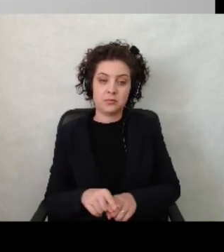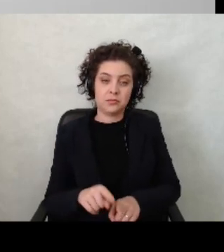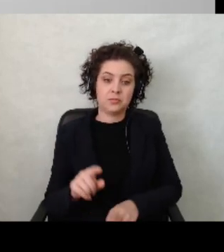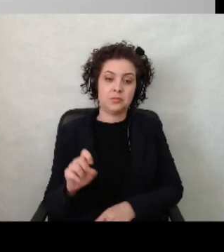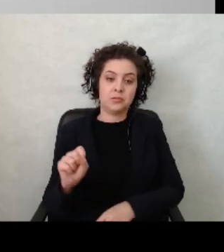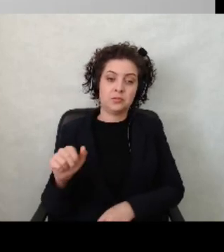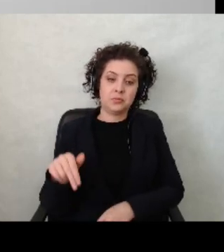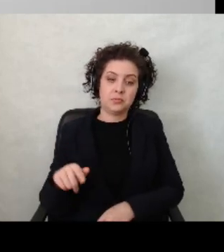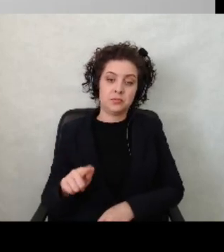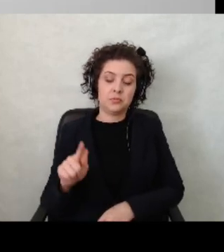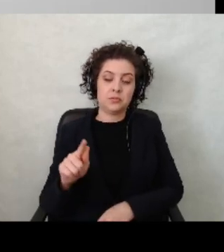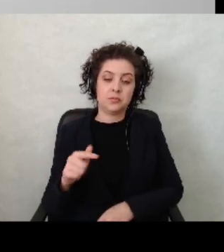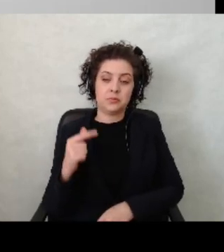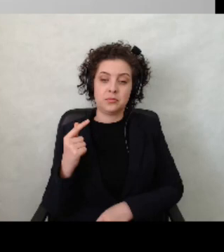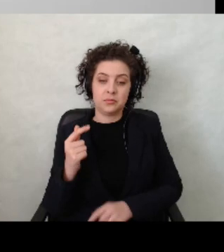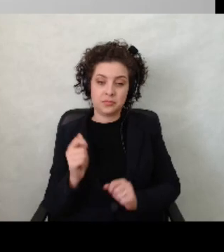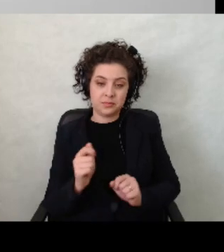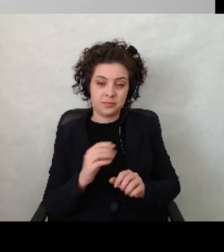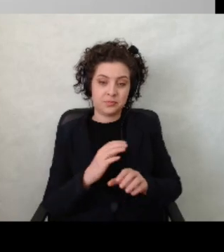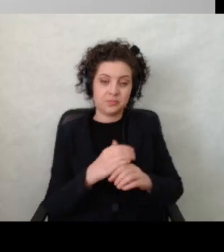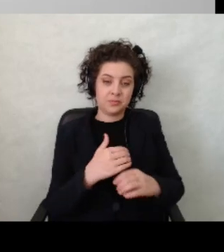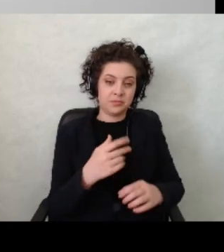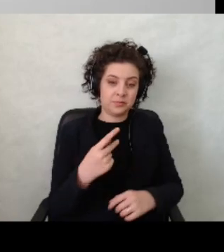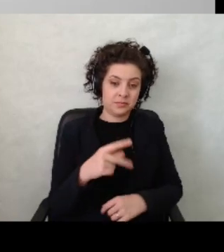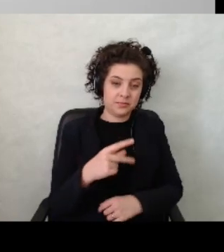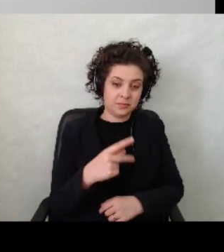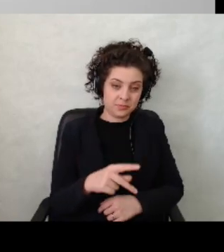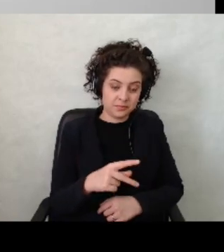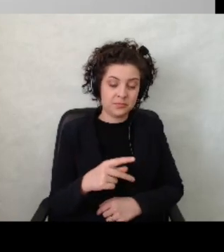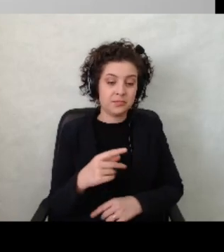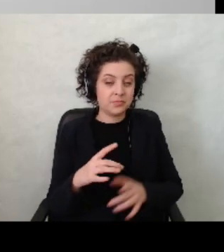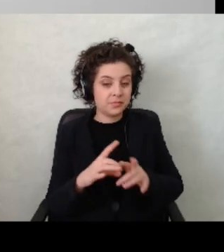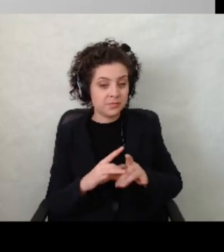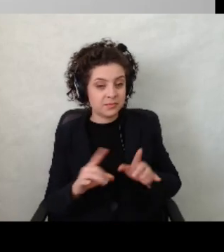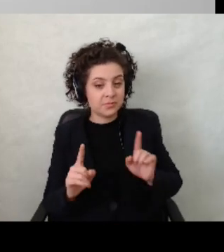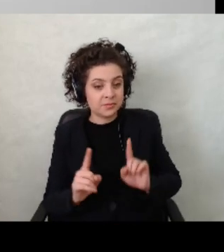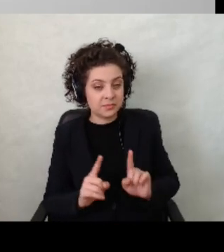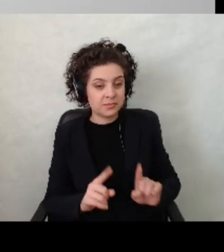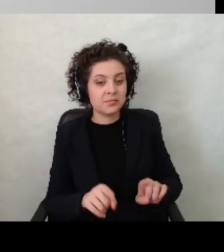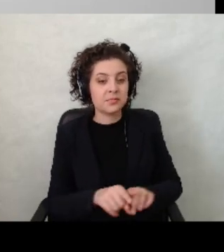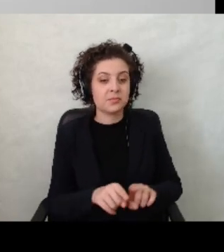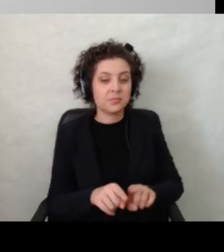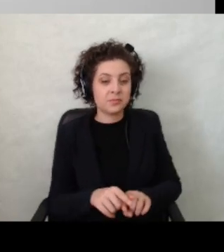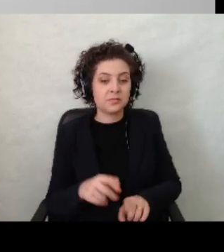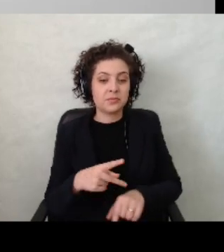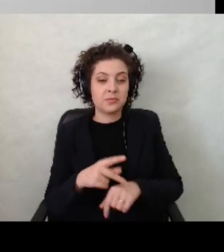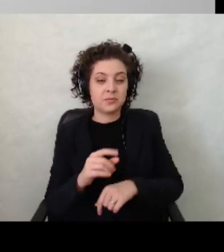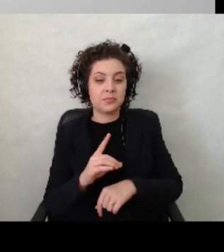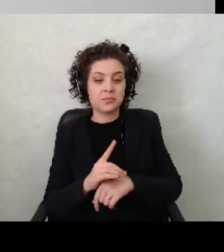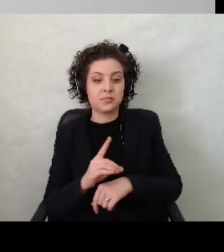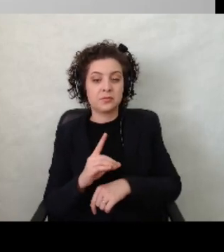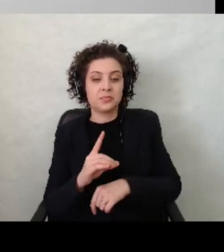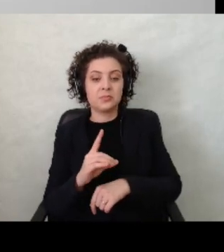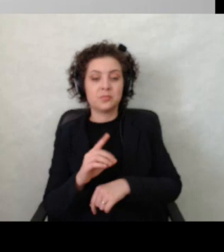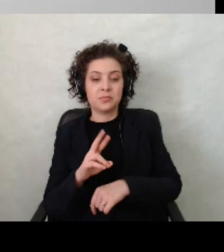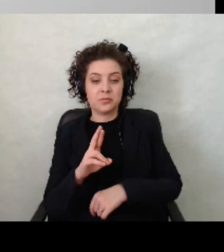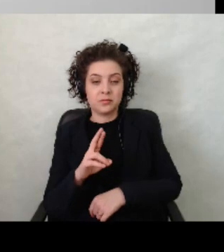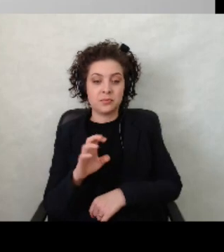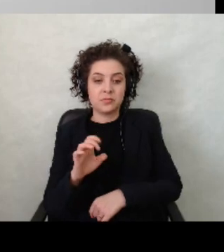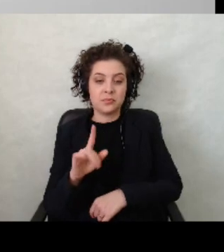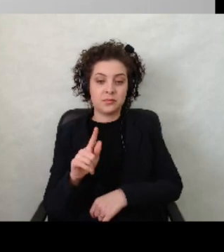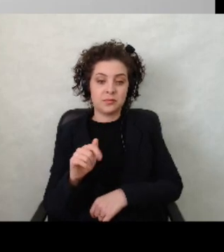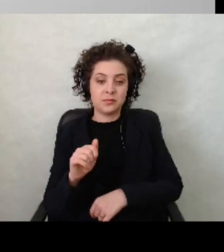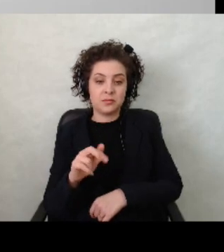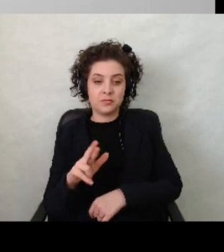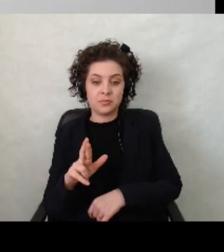alguns experimentos no laboratório dele. Também gostaria de agradecer ao pós-doc do professor Mário, o doutor Edgar Cruz, que passou